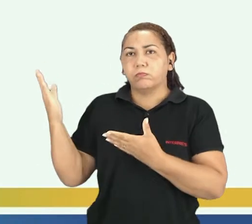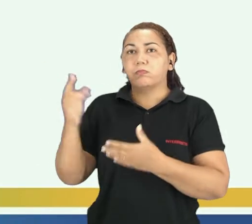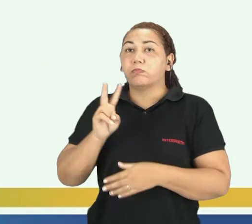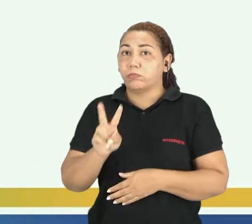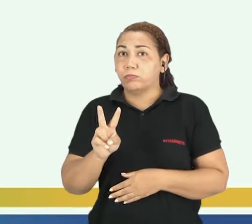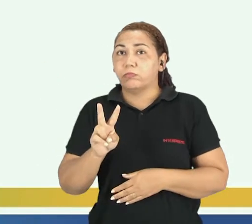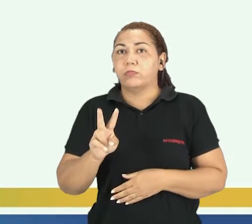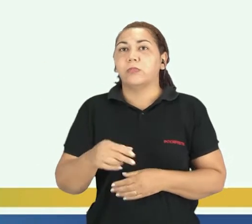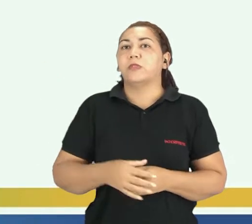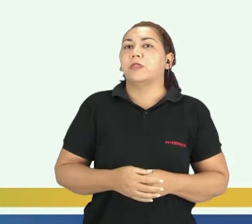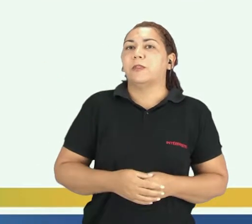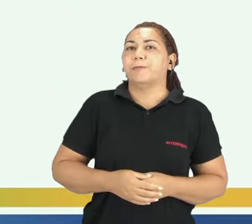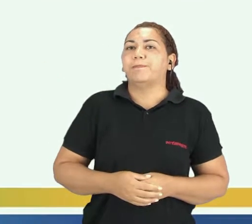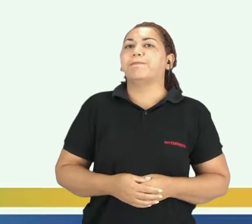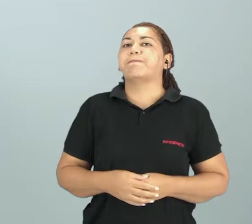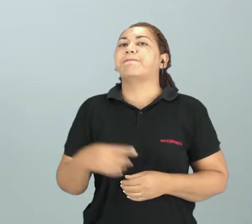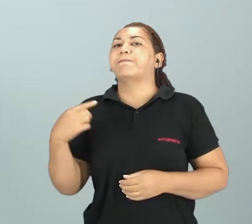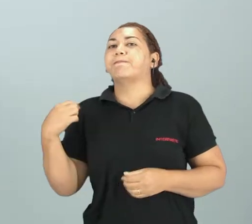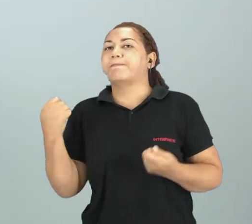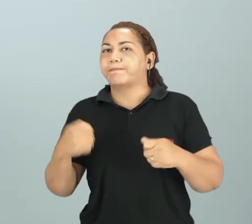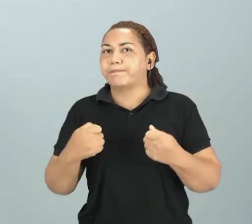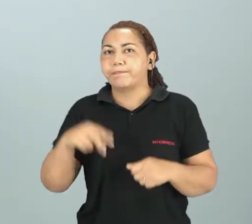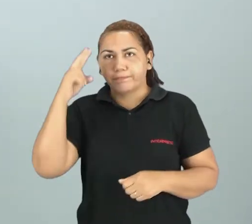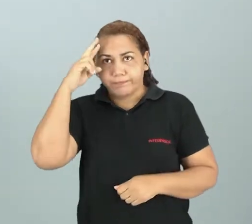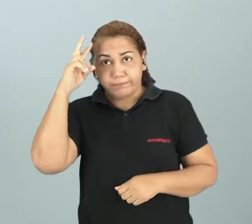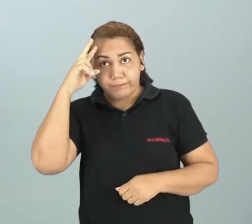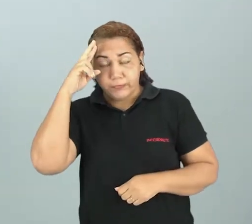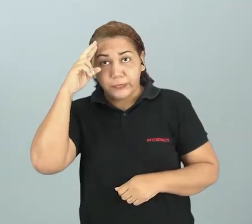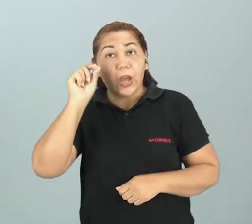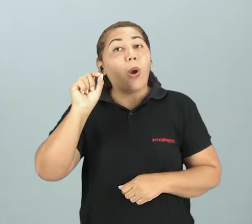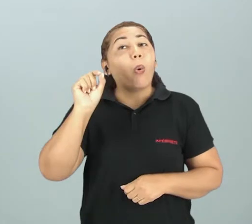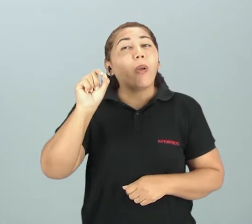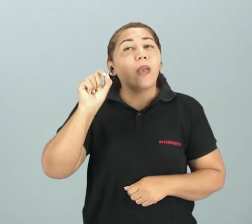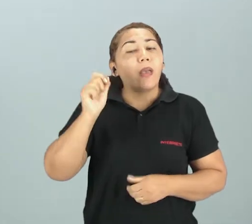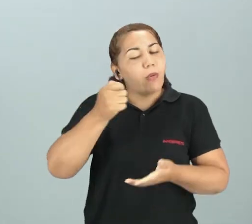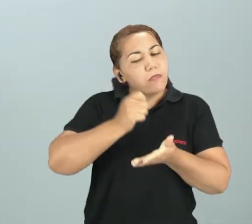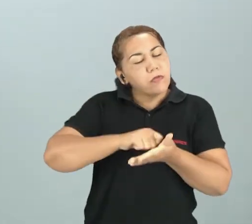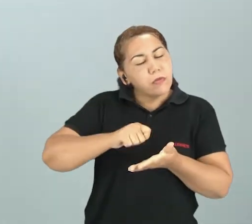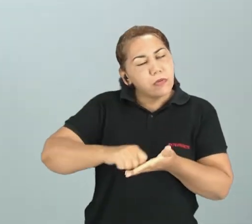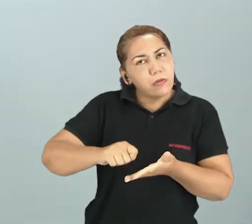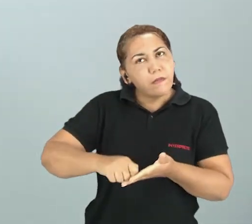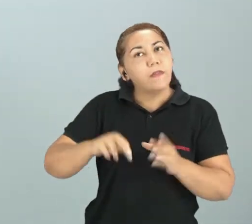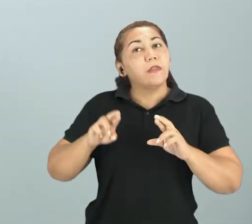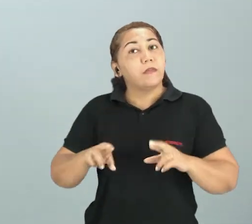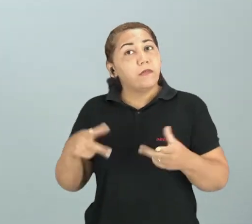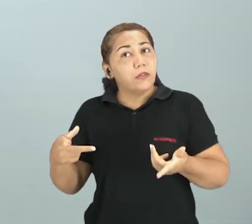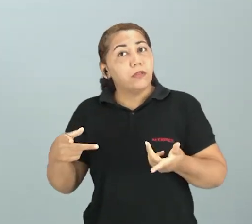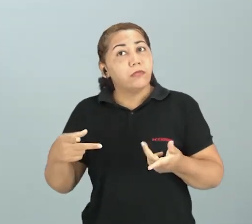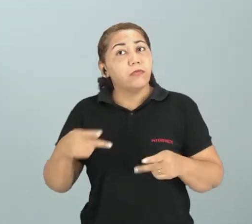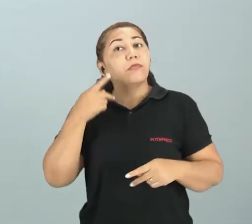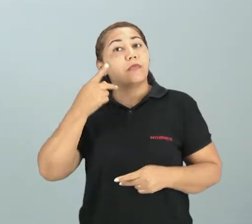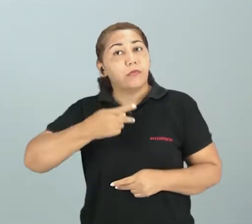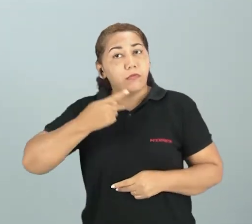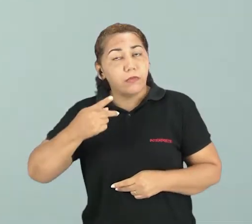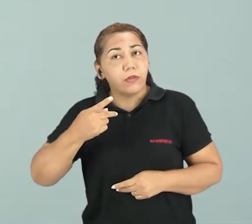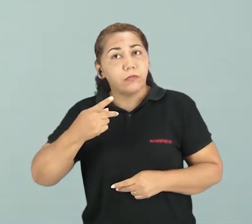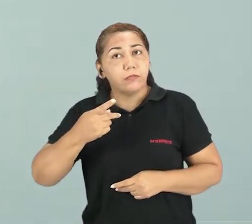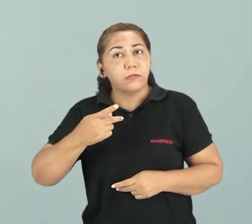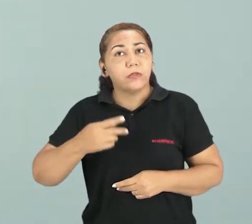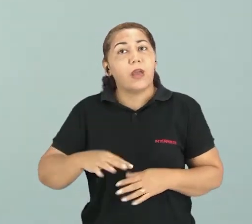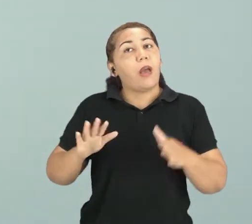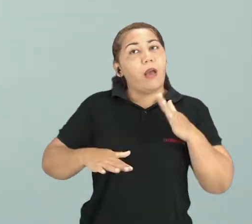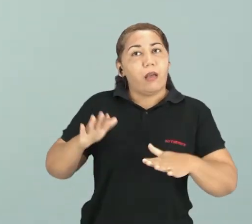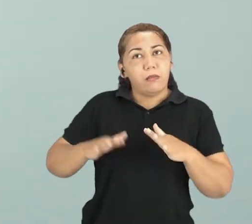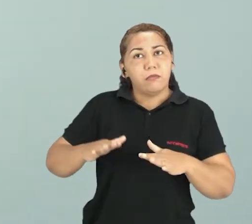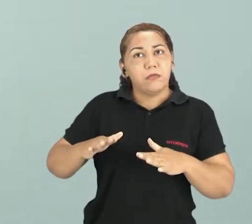que o que eu escrevo é diferente do que eu falo. Nem sempre como eu falo, eu tenho que colocar no papel, tá? Então,